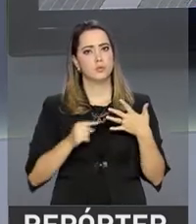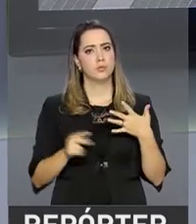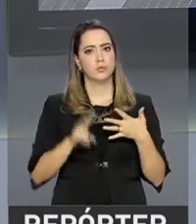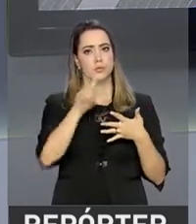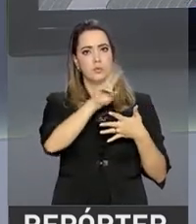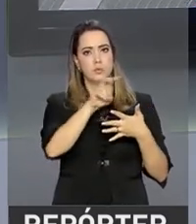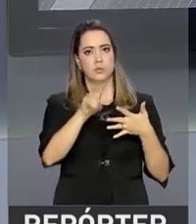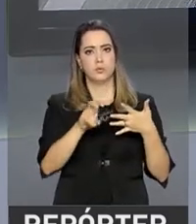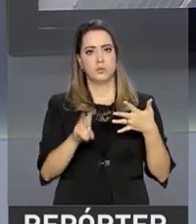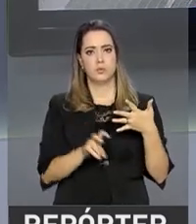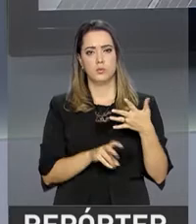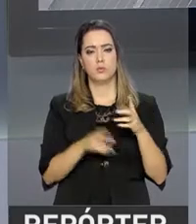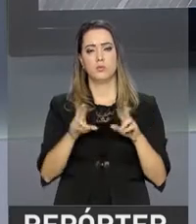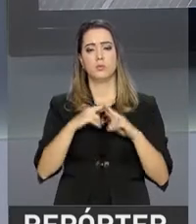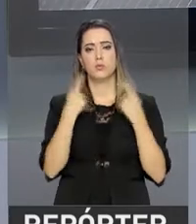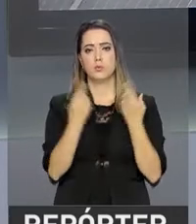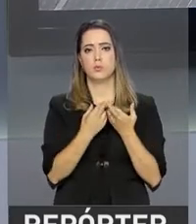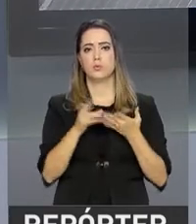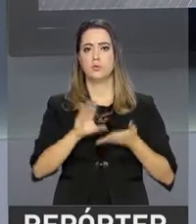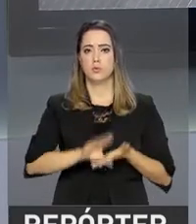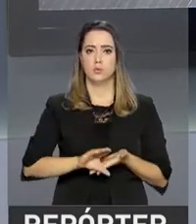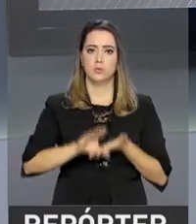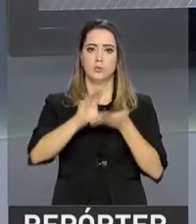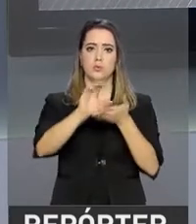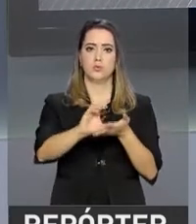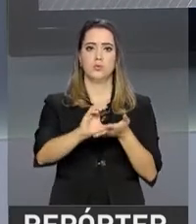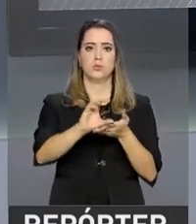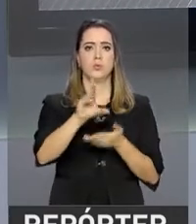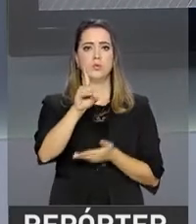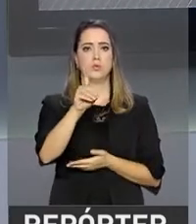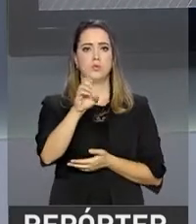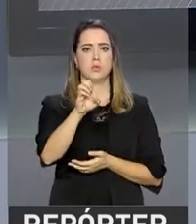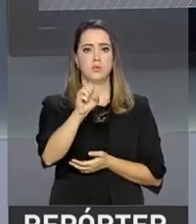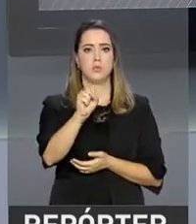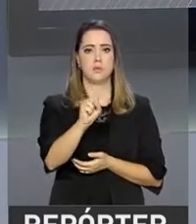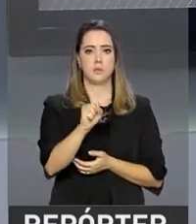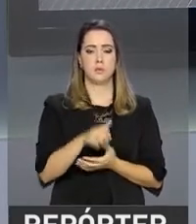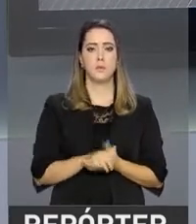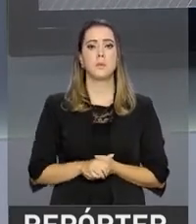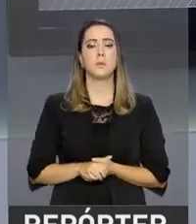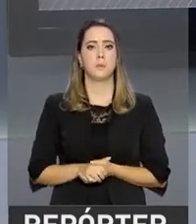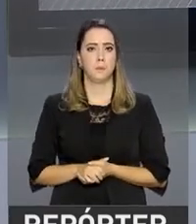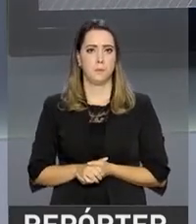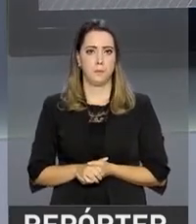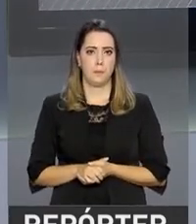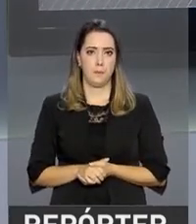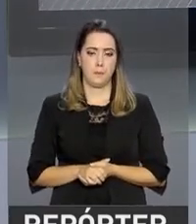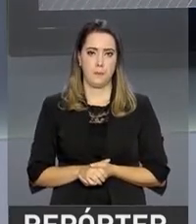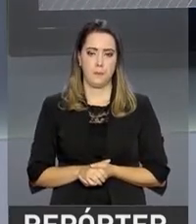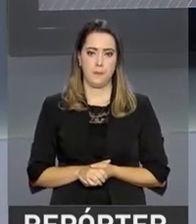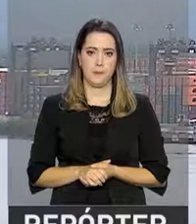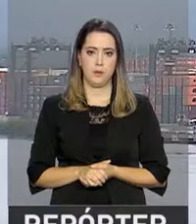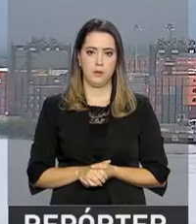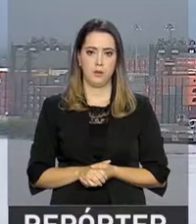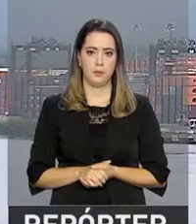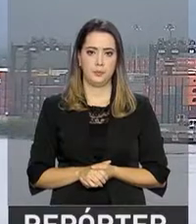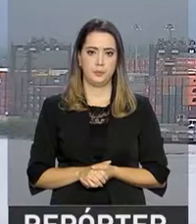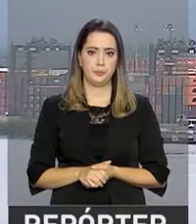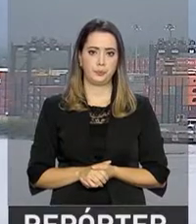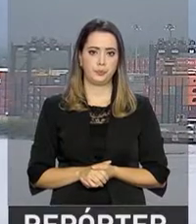alguns dos assuntos discutidos na reunião do conselho de desenvolvimento econômico e social nesta quarta feira